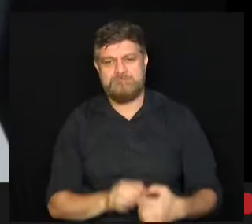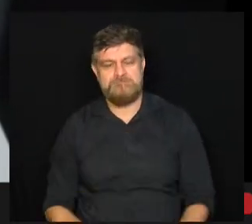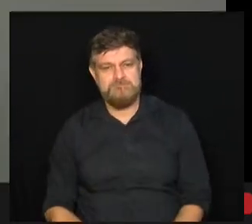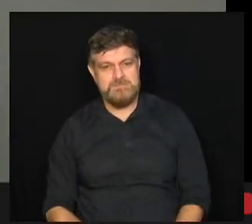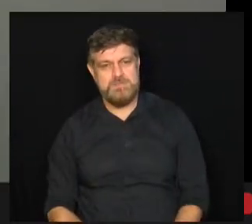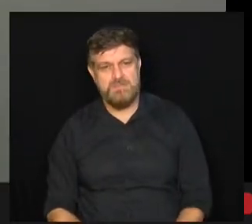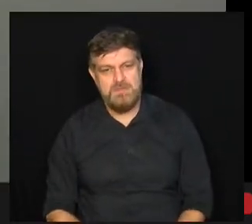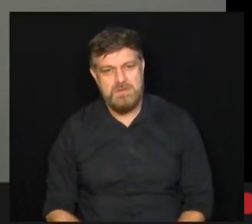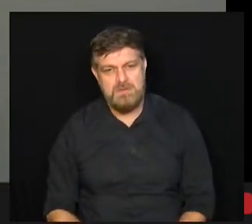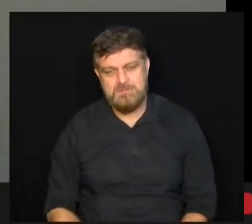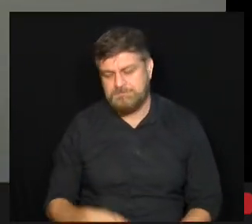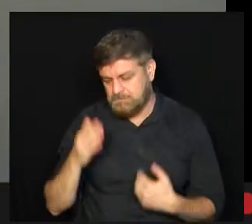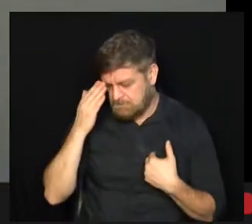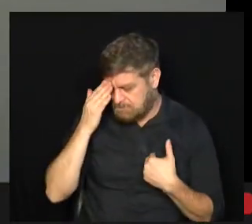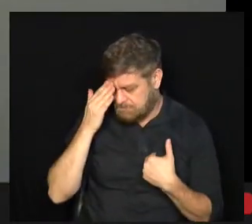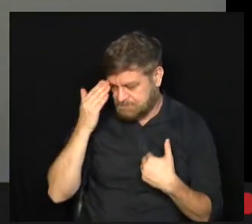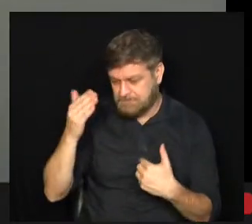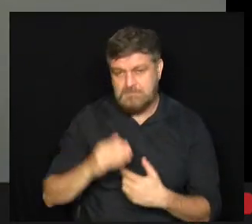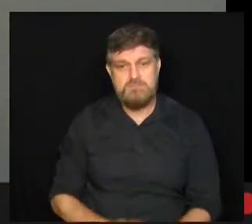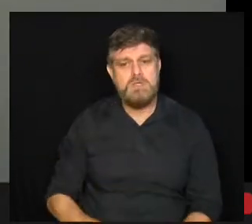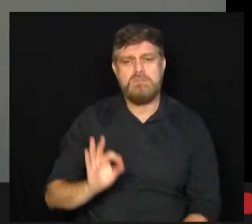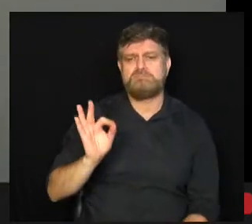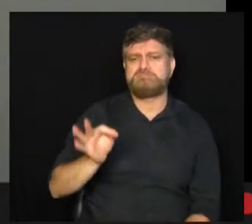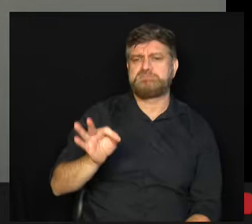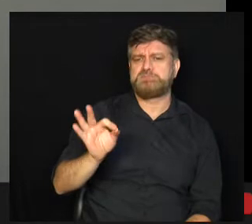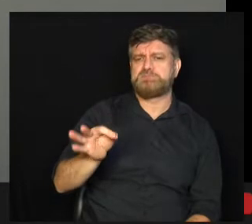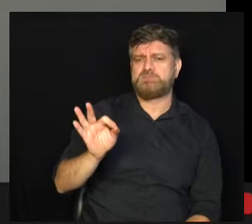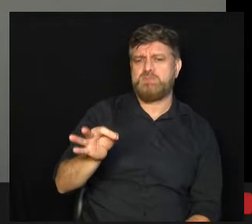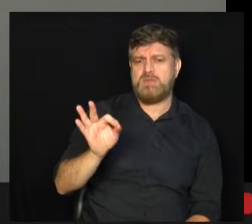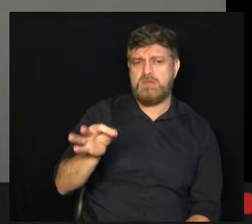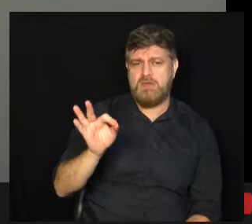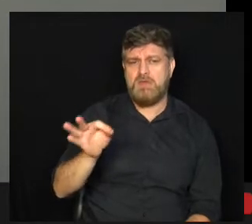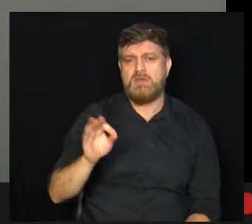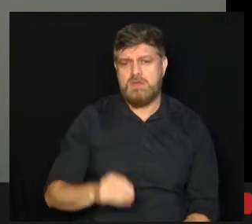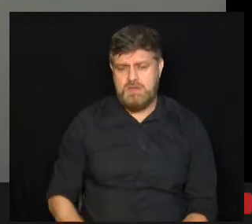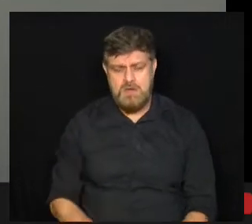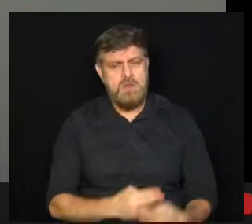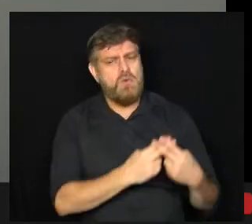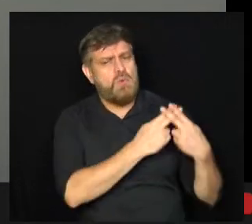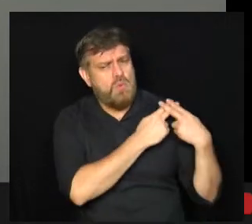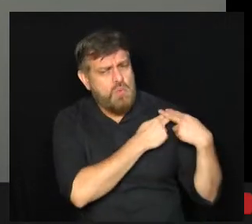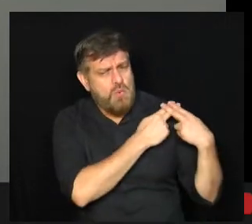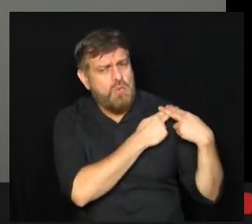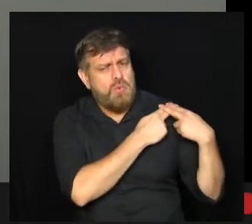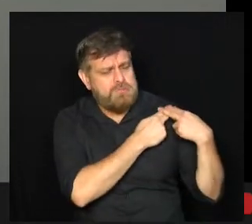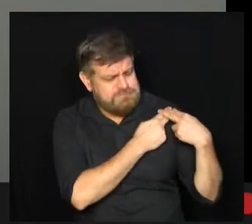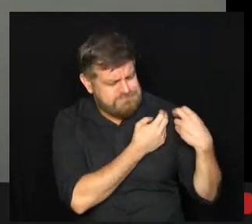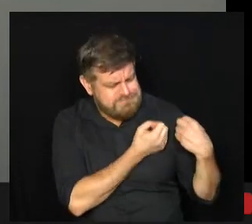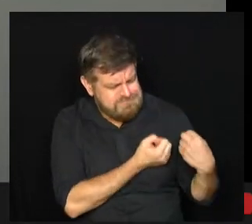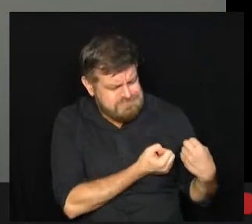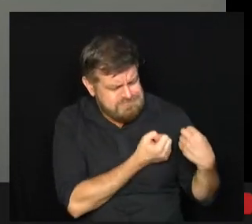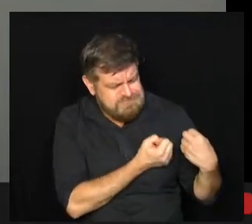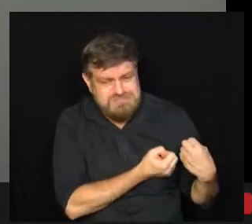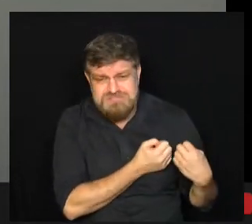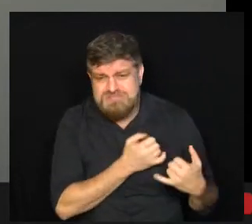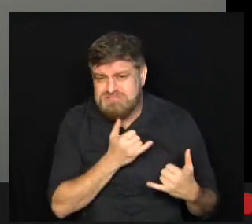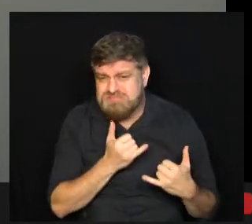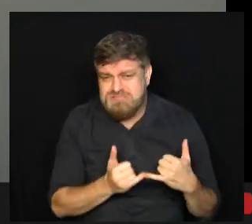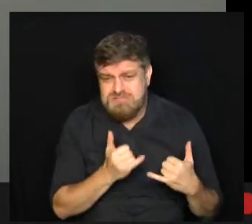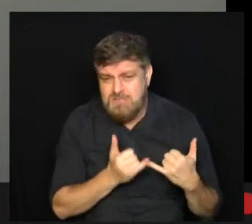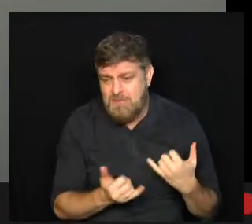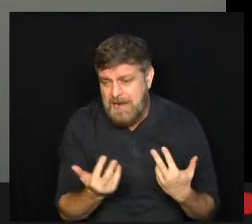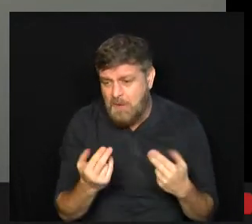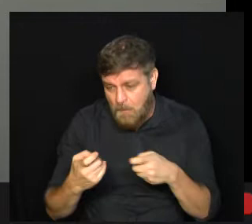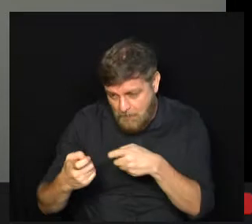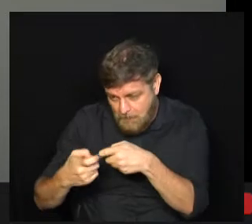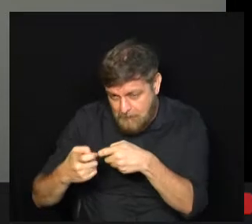Muito obrigada, Marcelo. Mas é mesmo, é de uma responsabilidade cirúrgica, quase não é como um